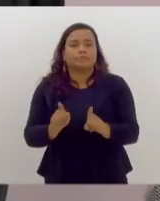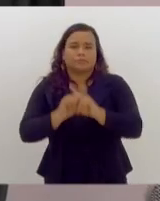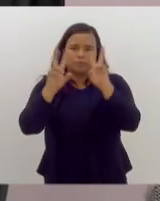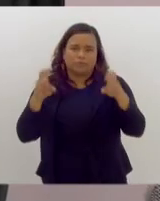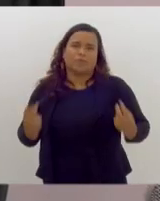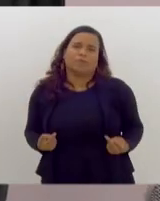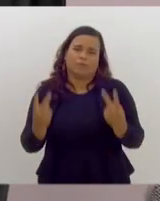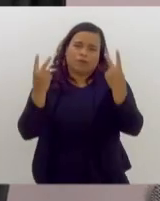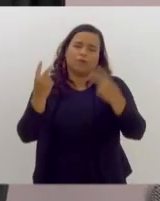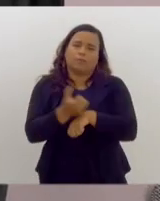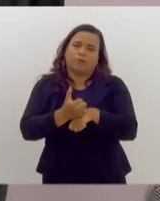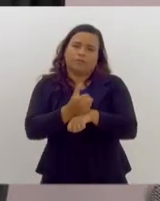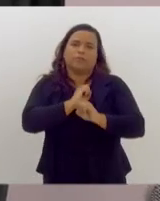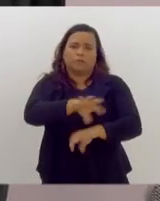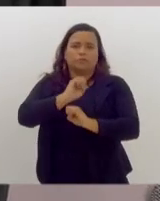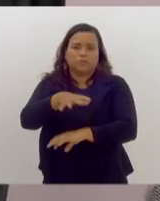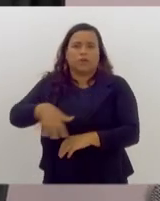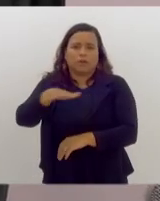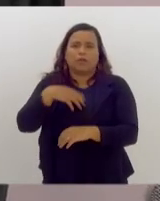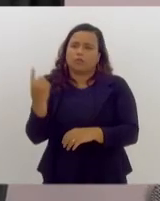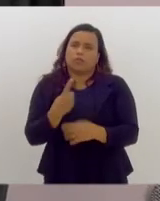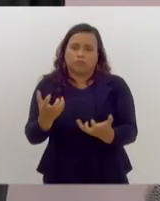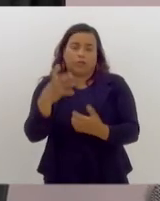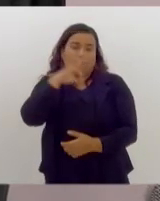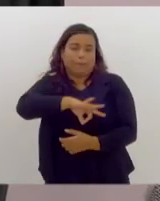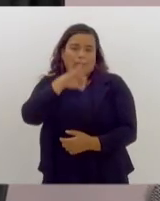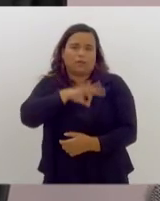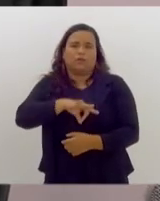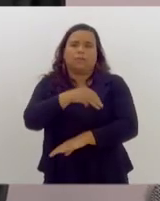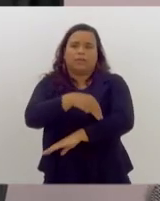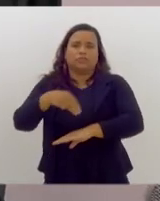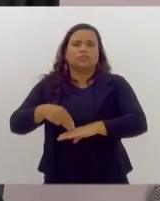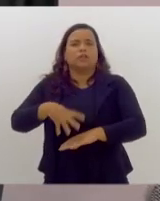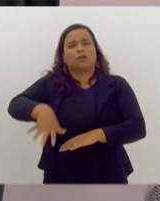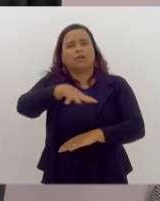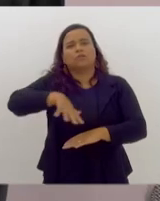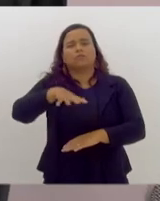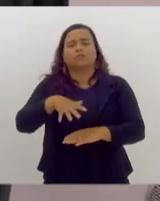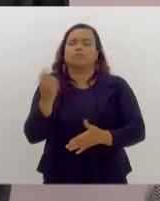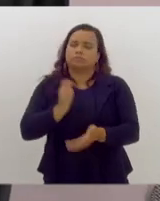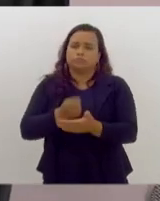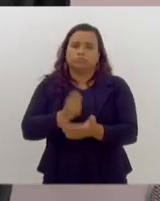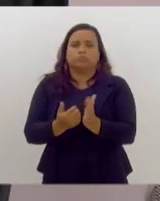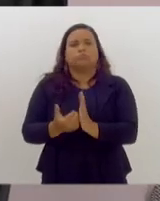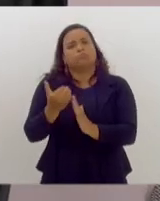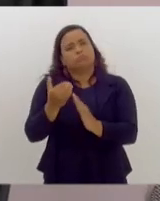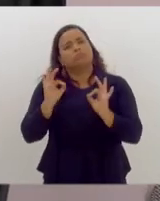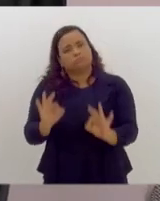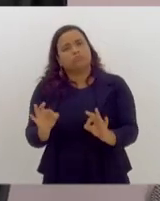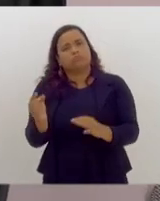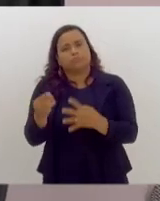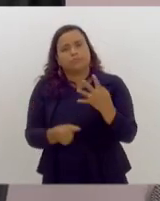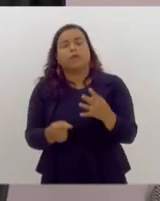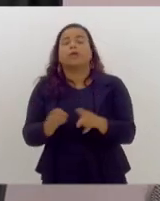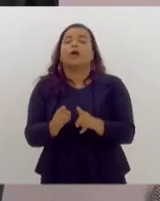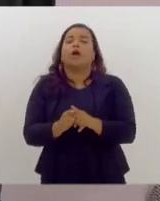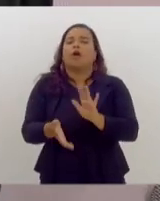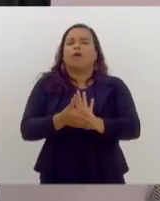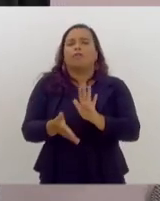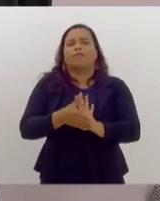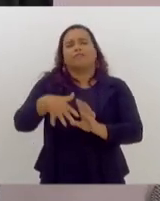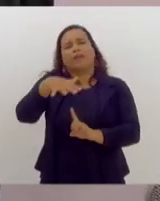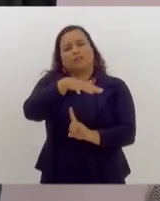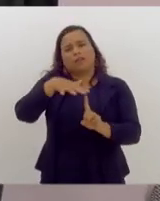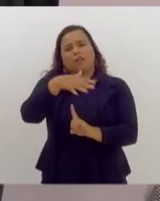dos profissionais de educação. Então, queremos que o piso do magistério, né, seja um critério, queremos que a oferta de EJA seja um critério,